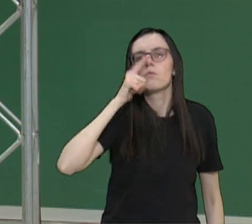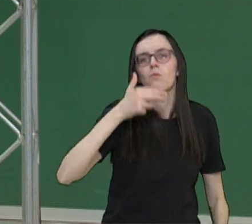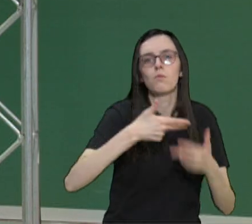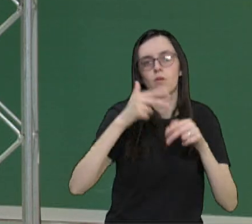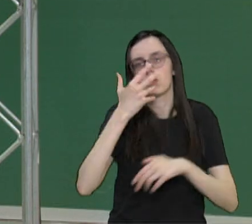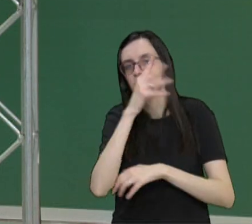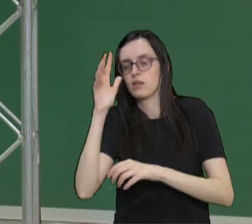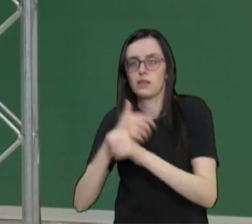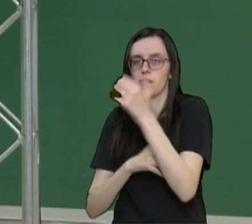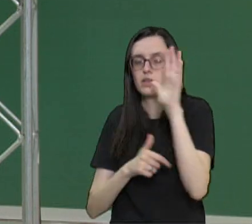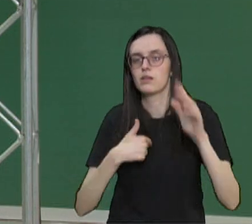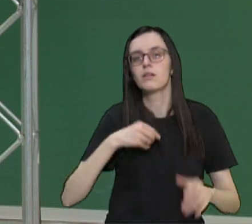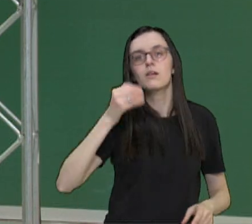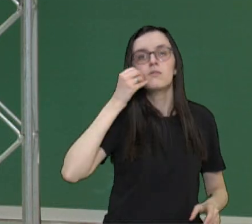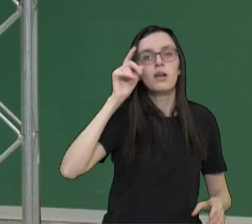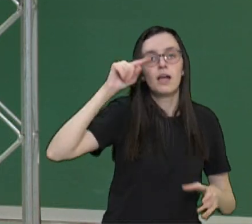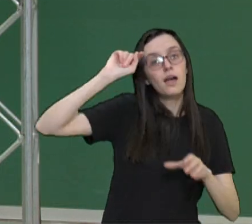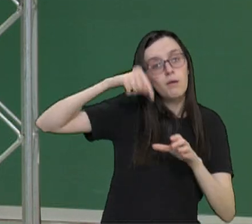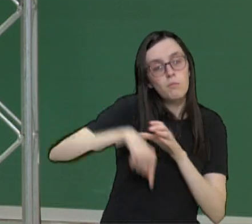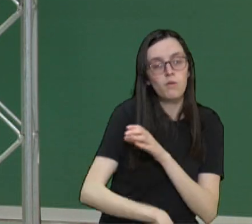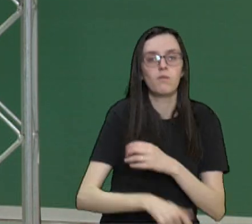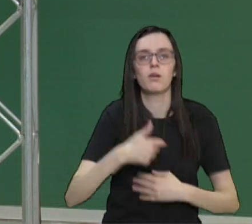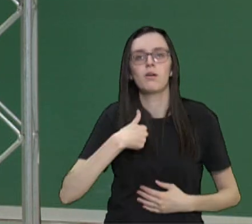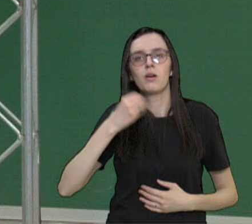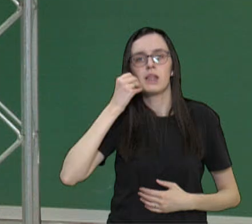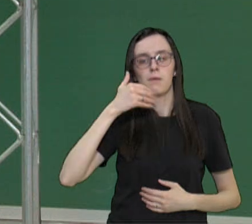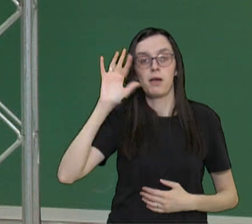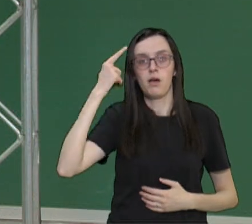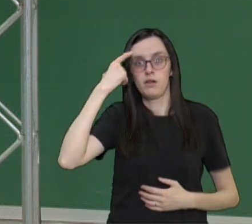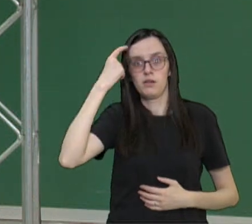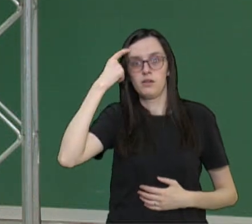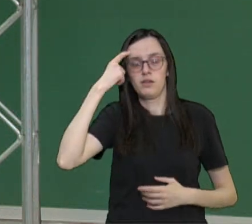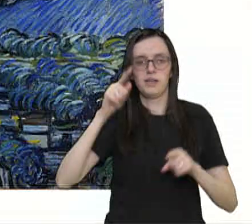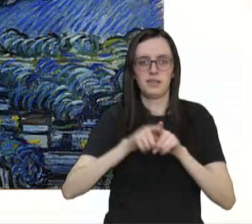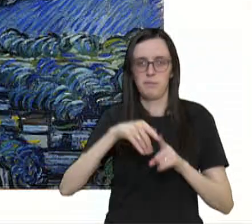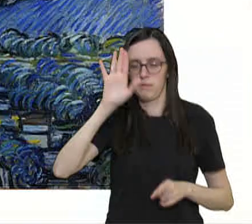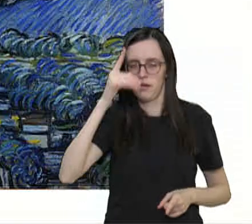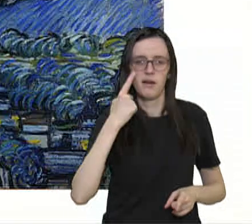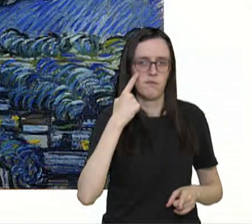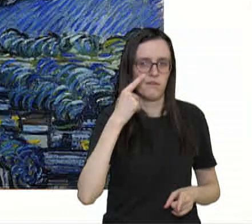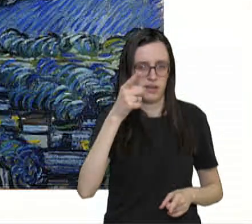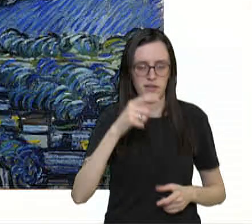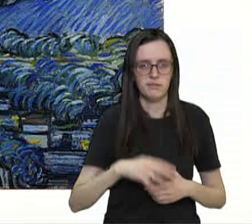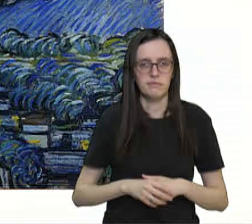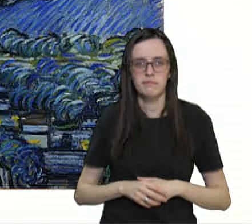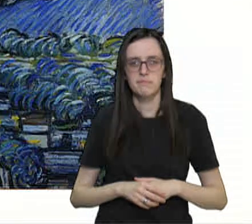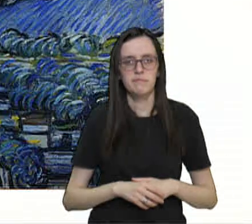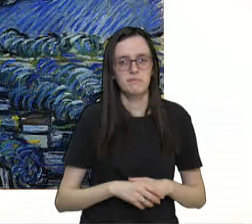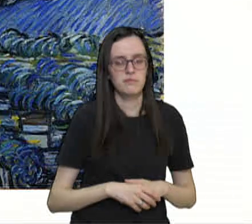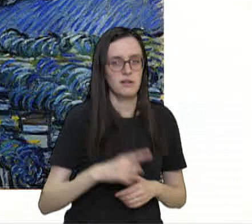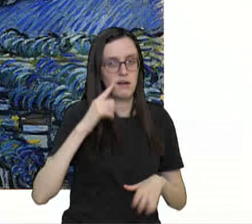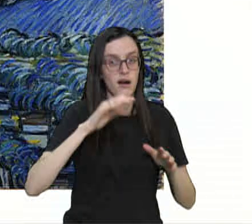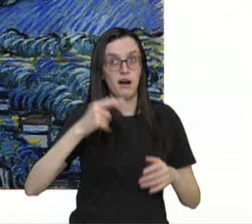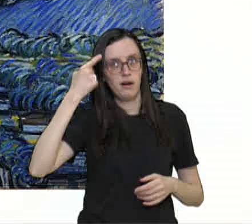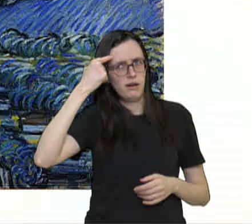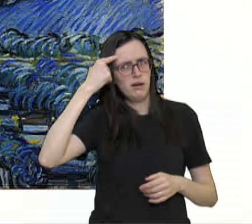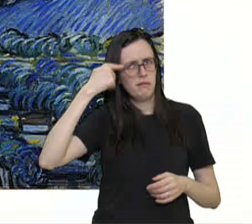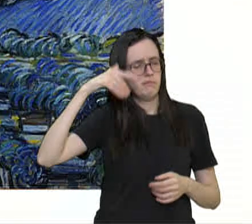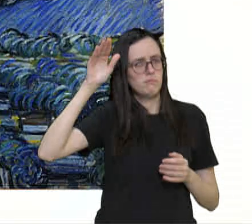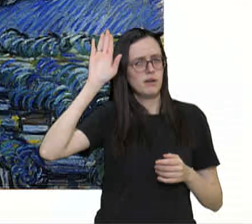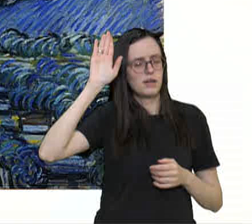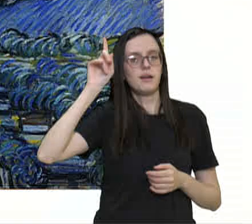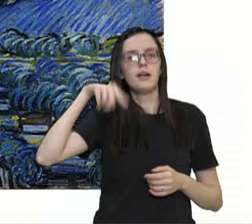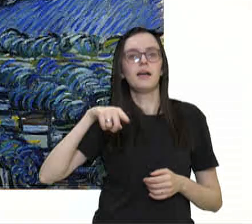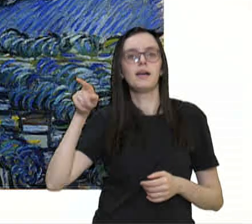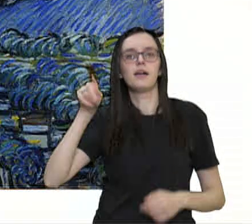Então eu vou mais aprofundado, né? Eu vou mais pirar um pouquinho mais. Então vamos ver aí. Um cara que mais pirou, Van Gogh, adoro